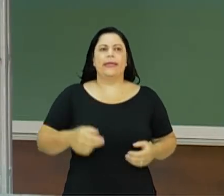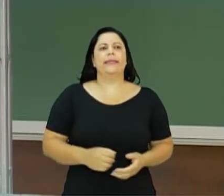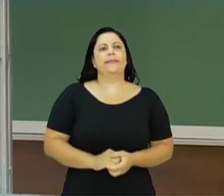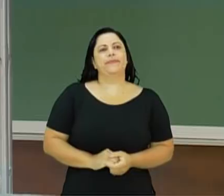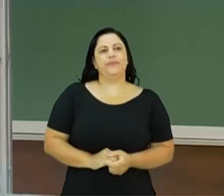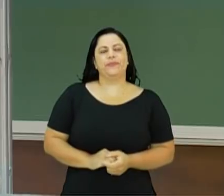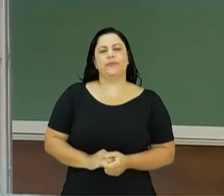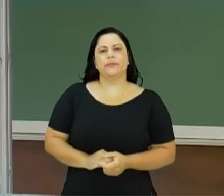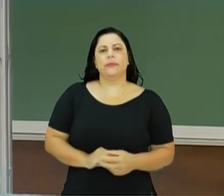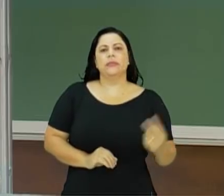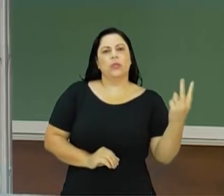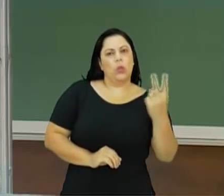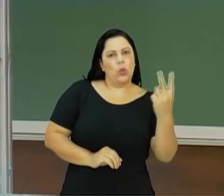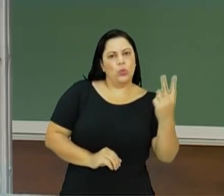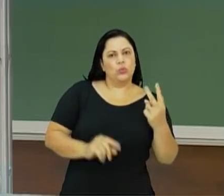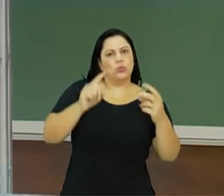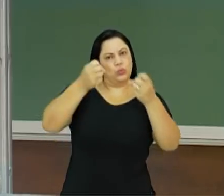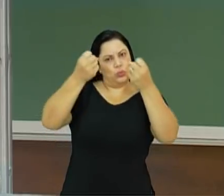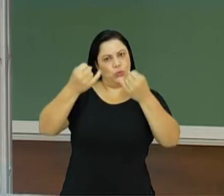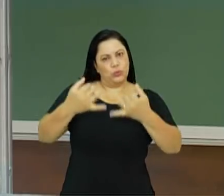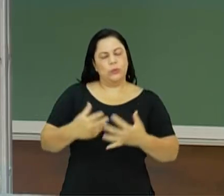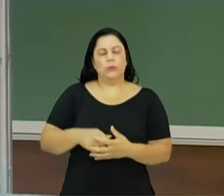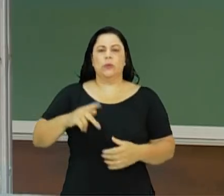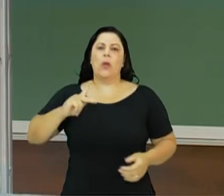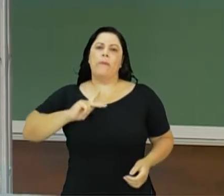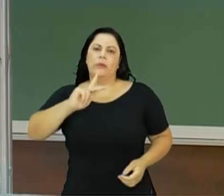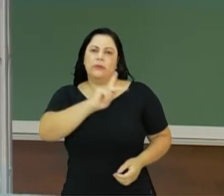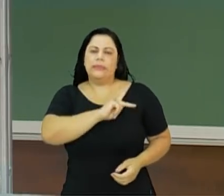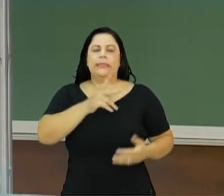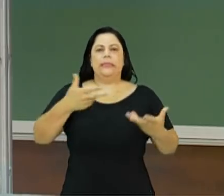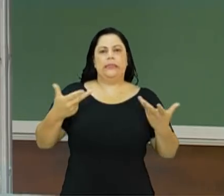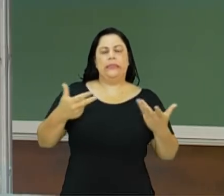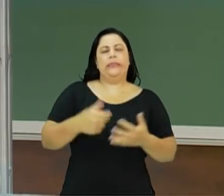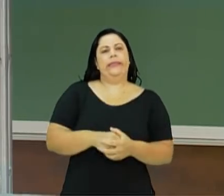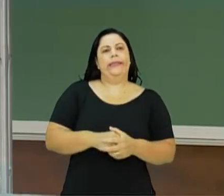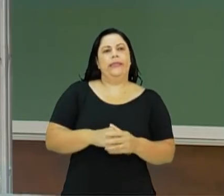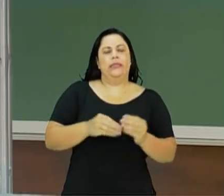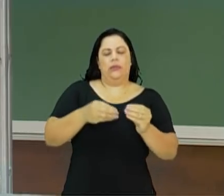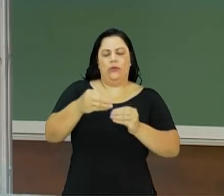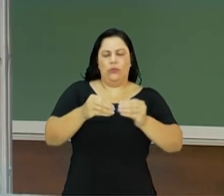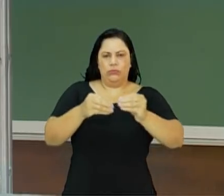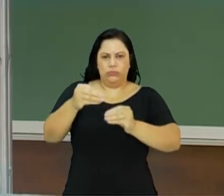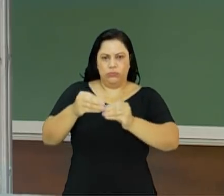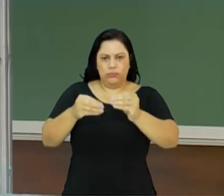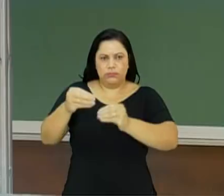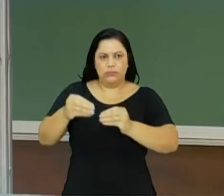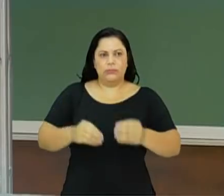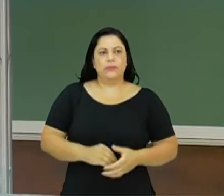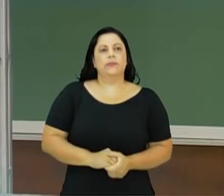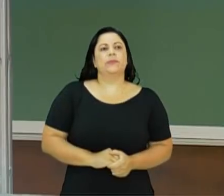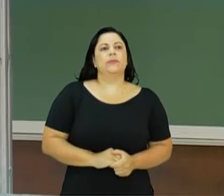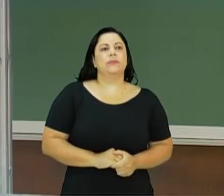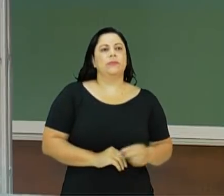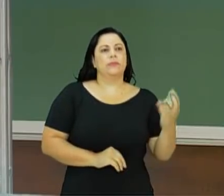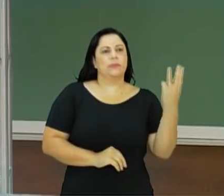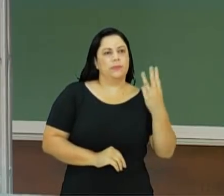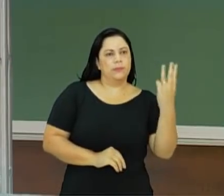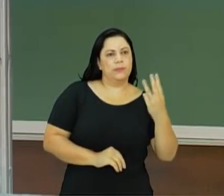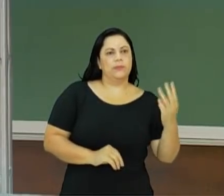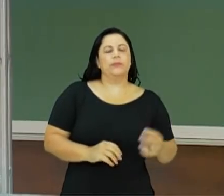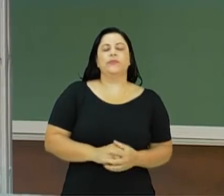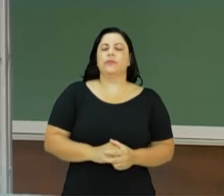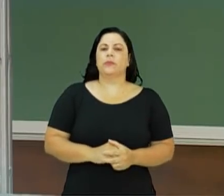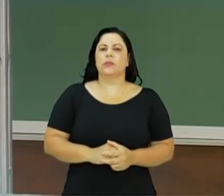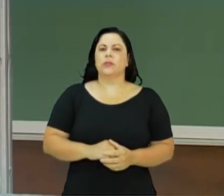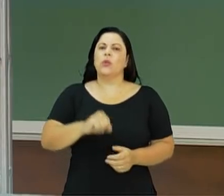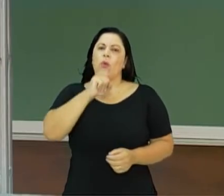colágenas elásticas, em associação com proteínas e carboidratos, que a gente falou, dão consistência e flexibilidade. O tecido